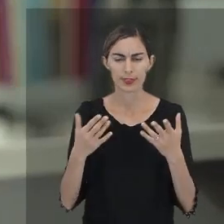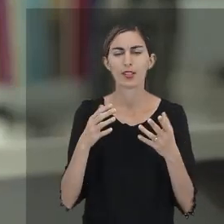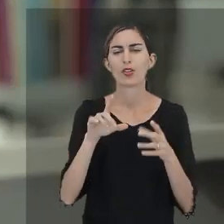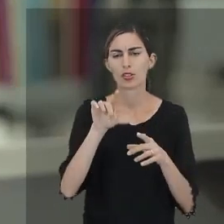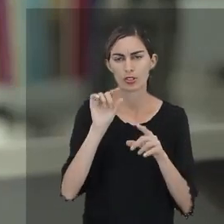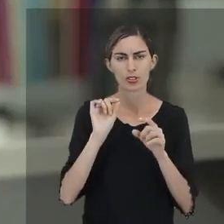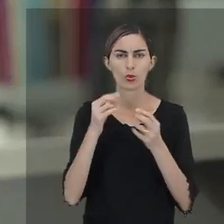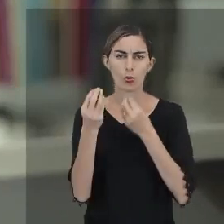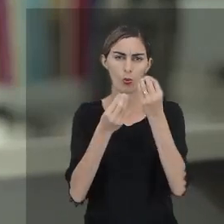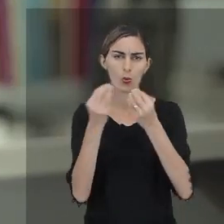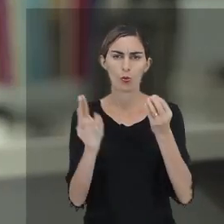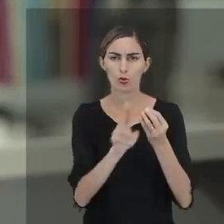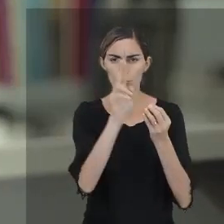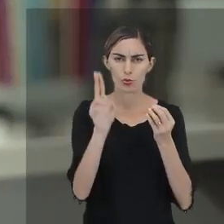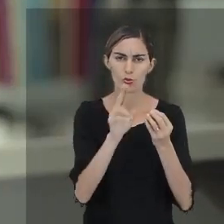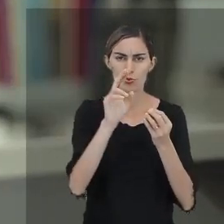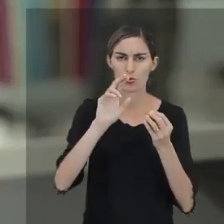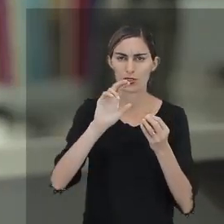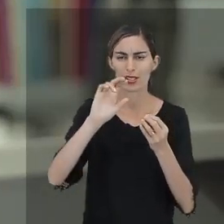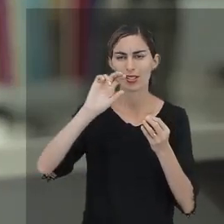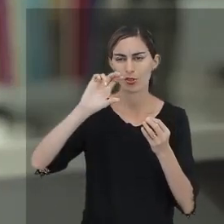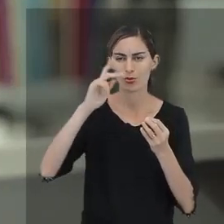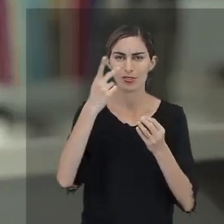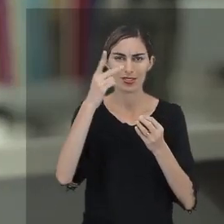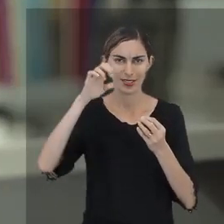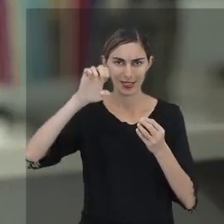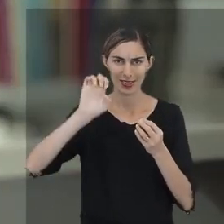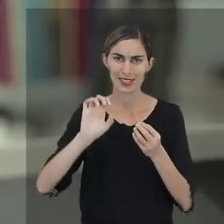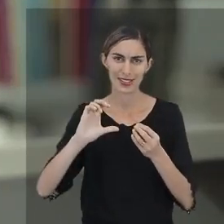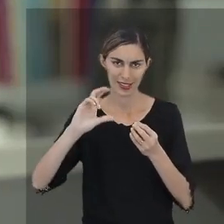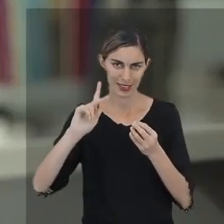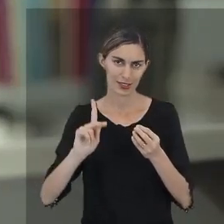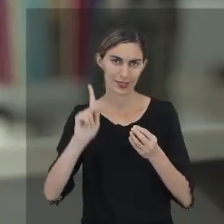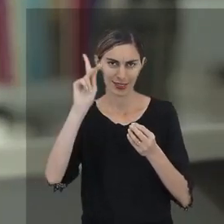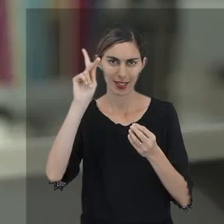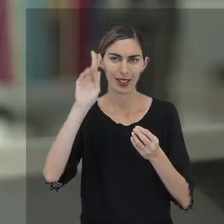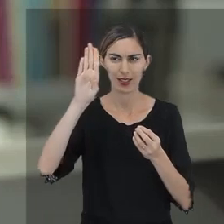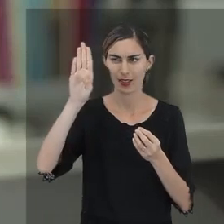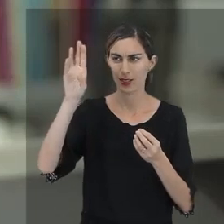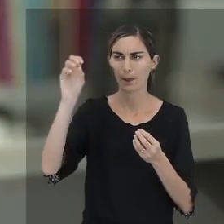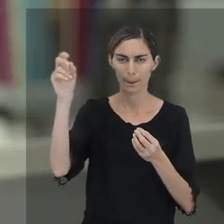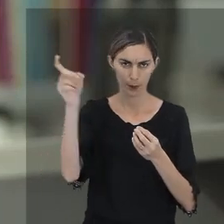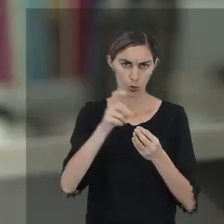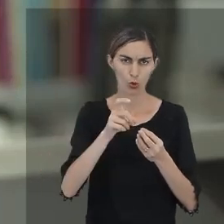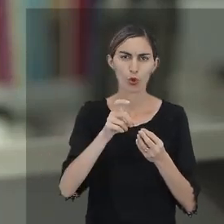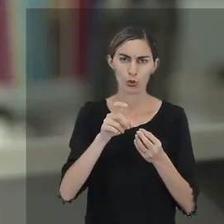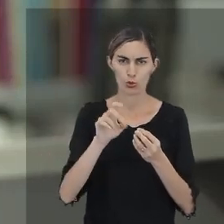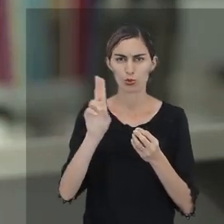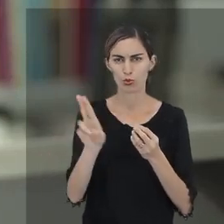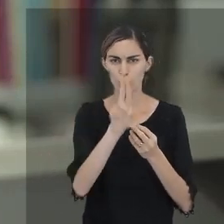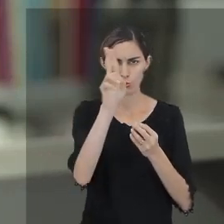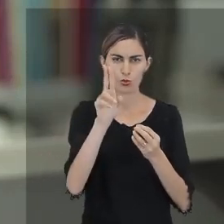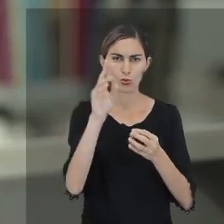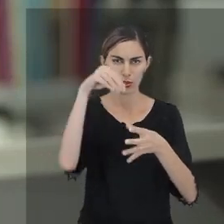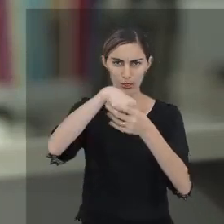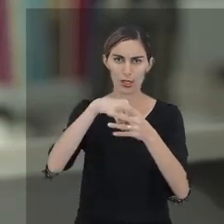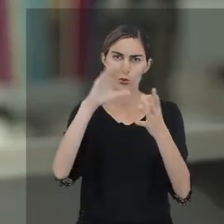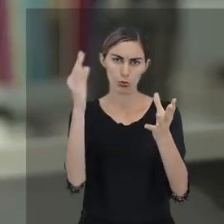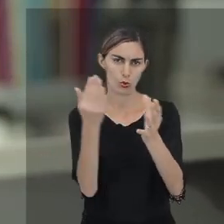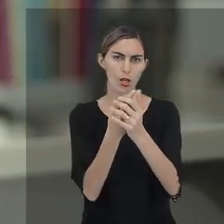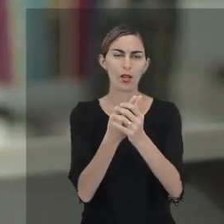forma que a gente faz para usar o cheque bom se você coloca ele no no seu arquivo de xml de layout e